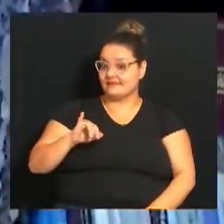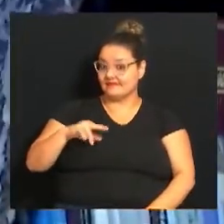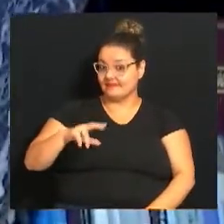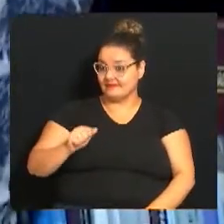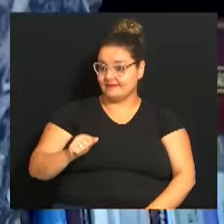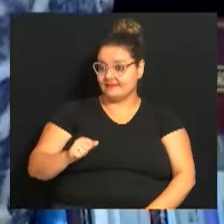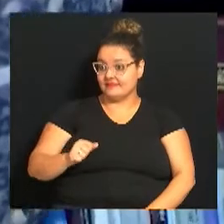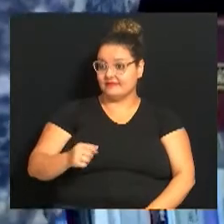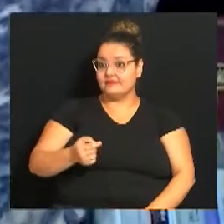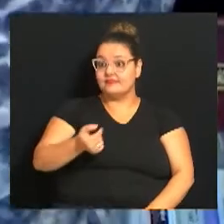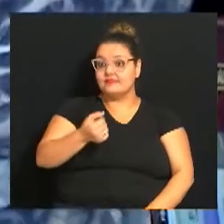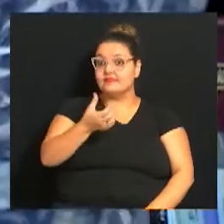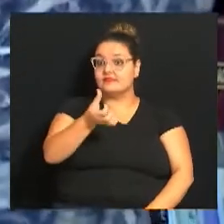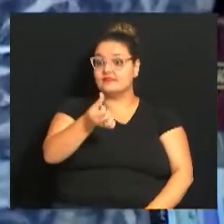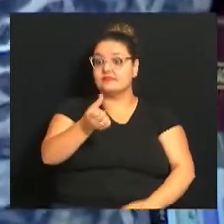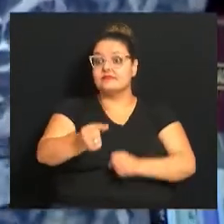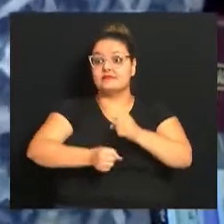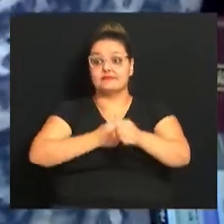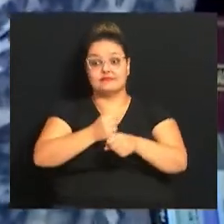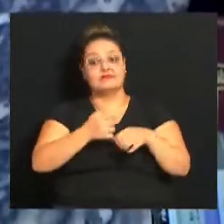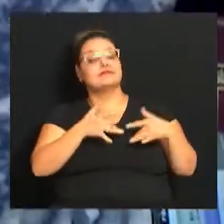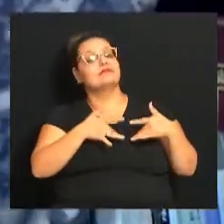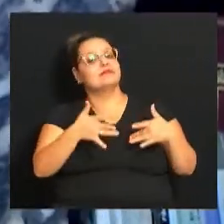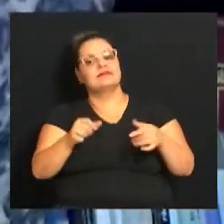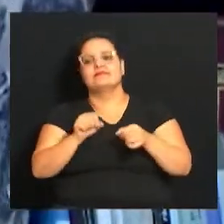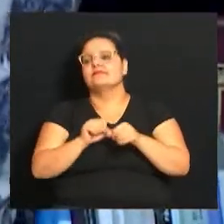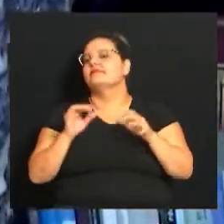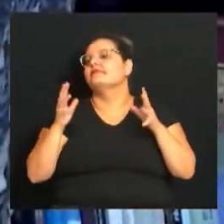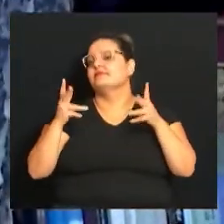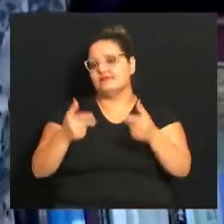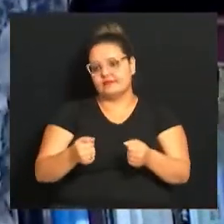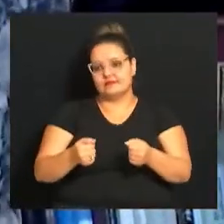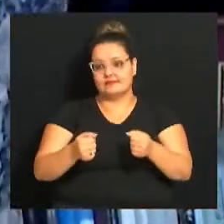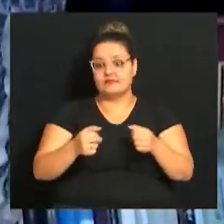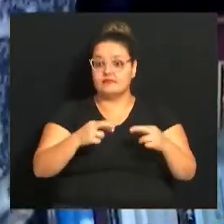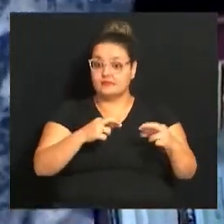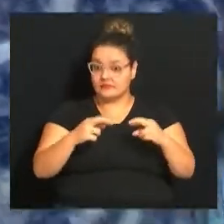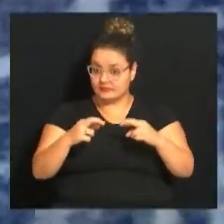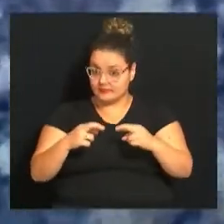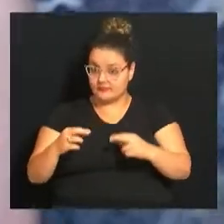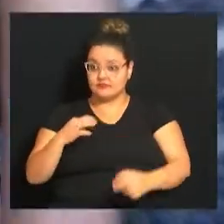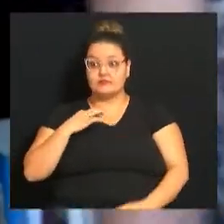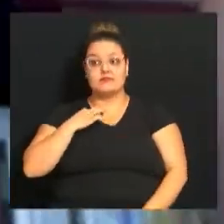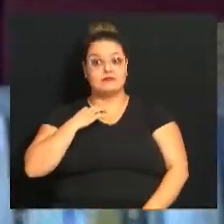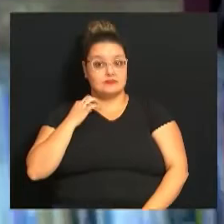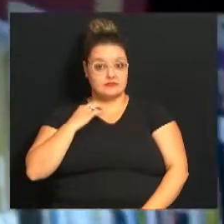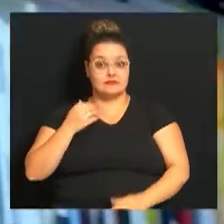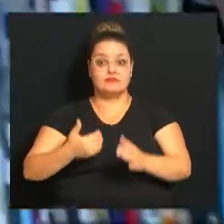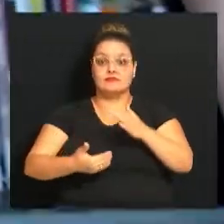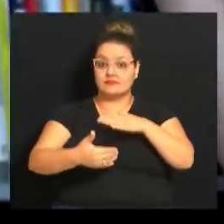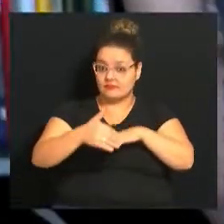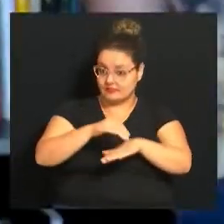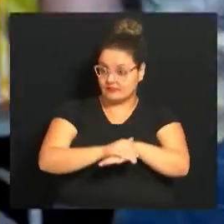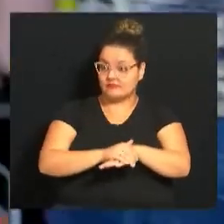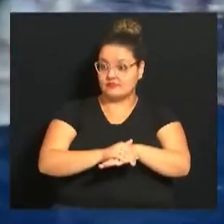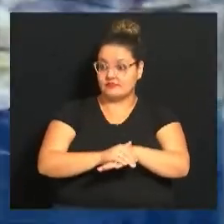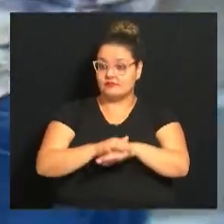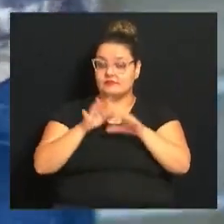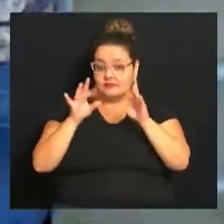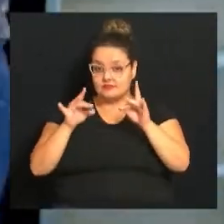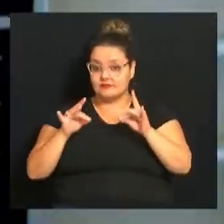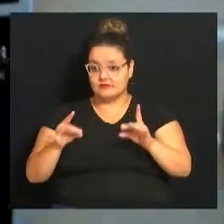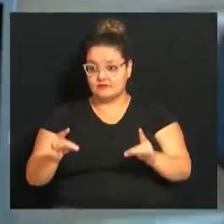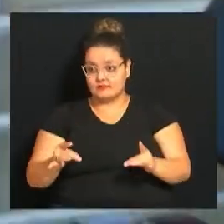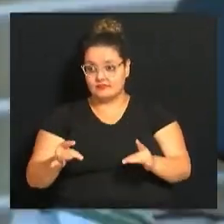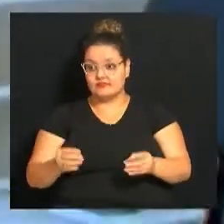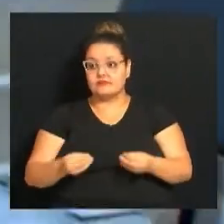anos. E por aqui ela faz de tudo, desde a triagem das roupas, sapatos e acessórios doados,